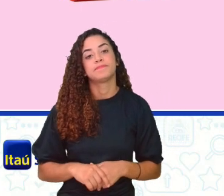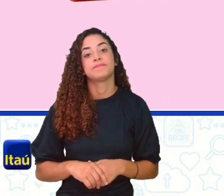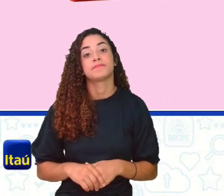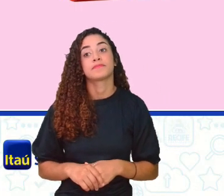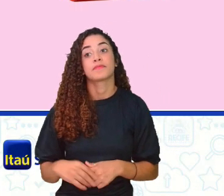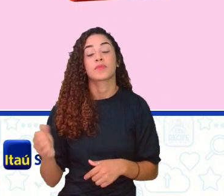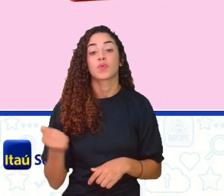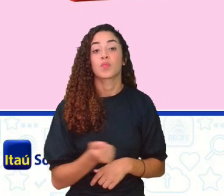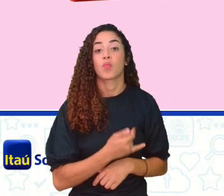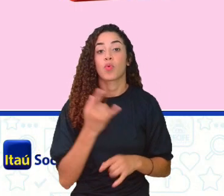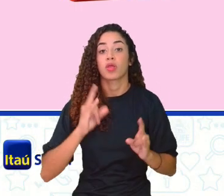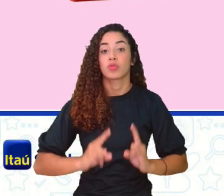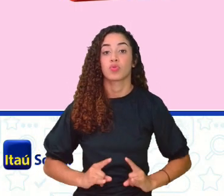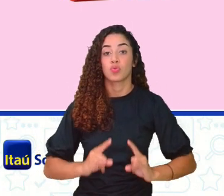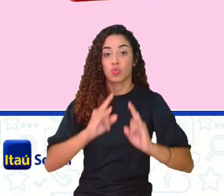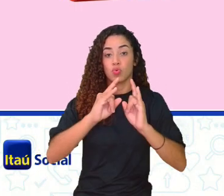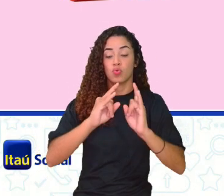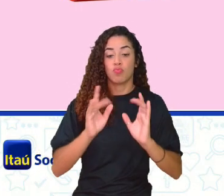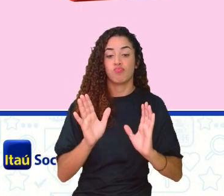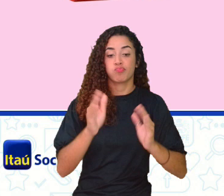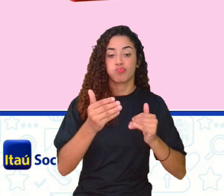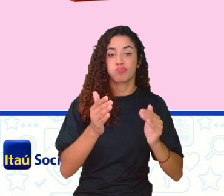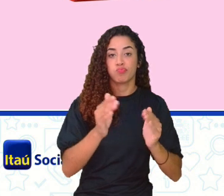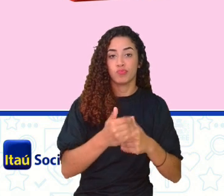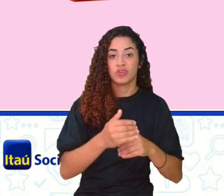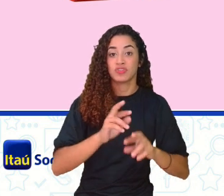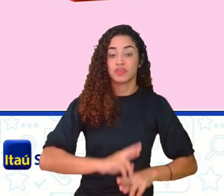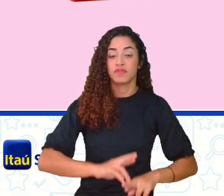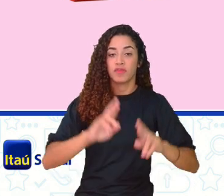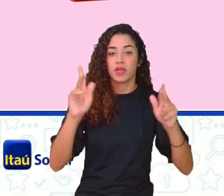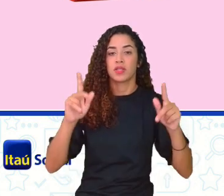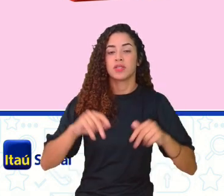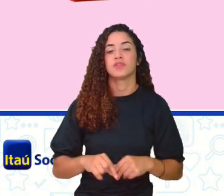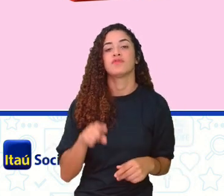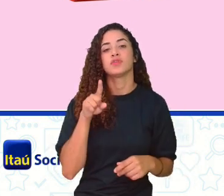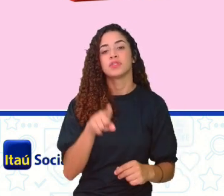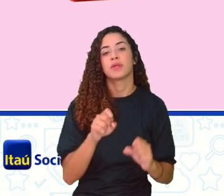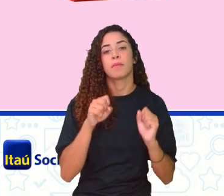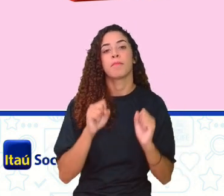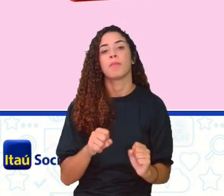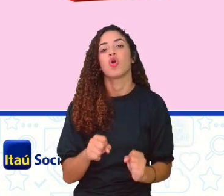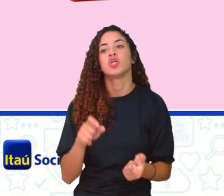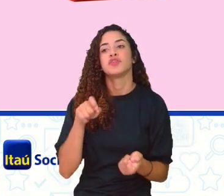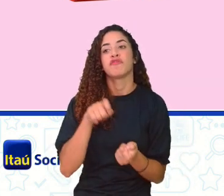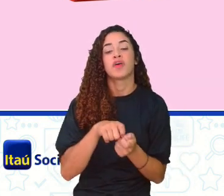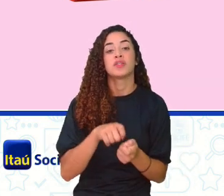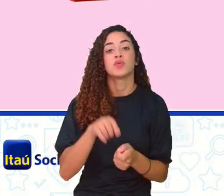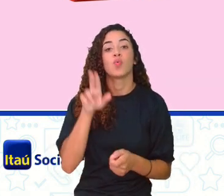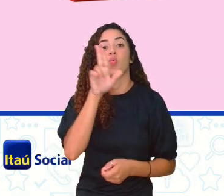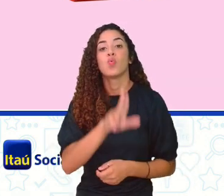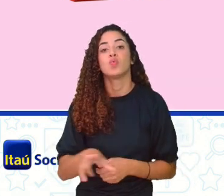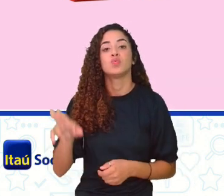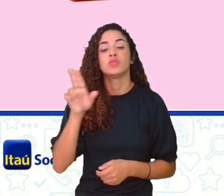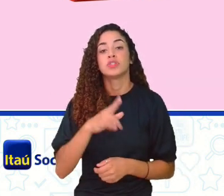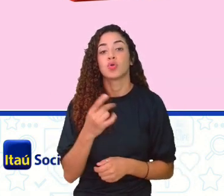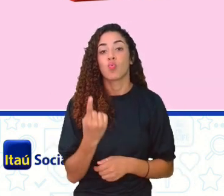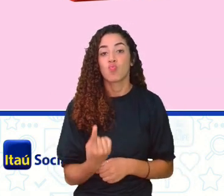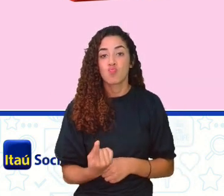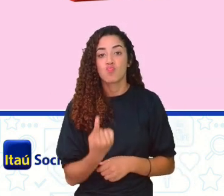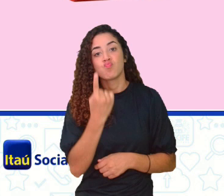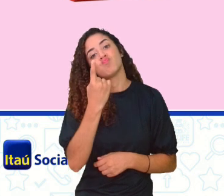Quantas torres de blocos diferentes você pode fazer usando um